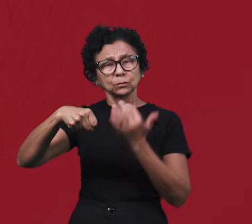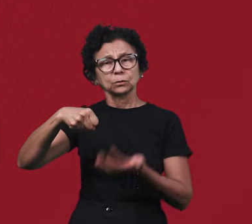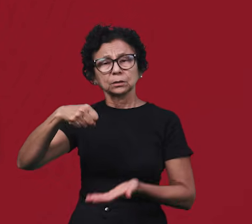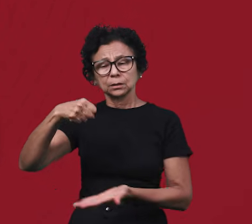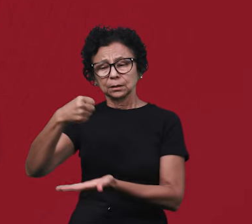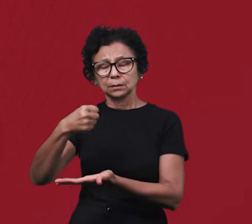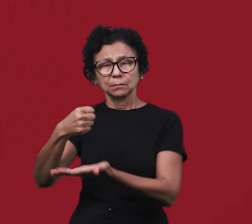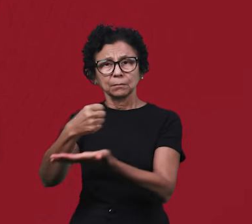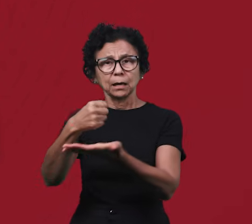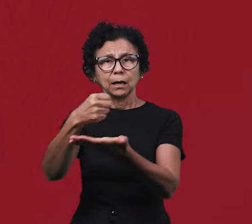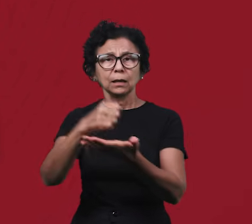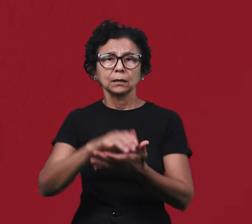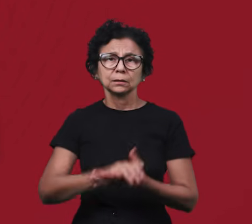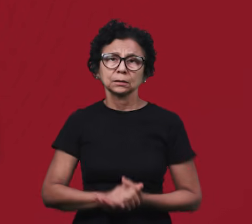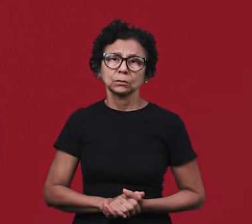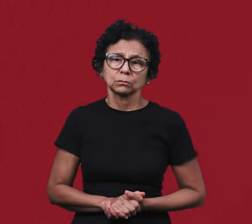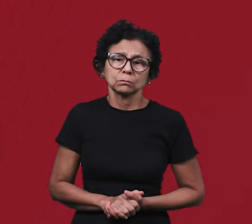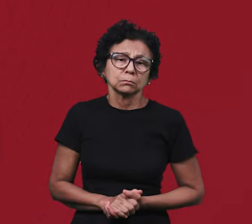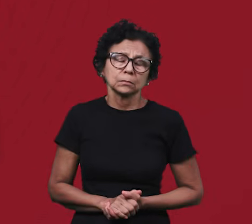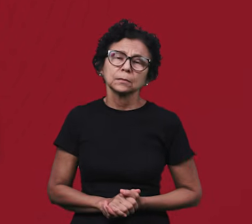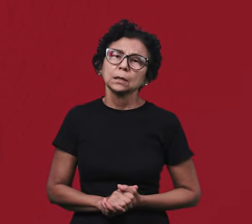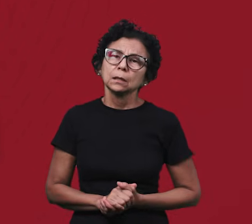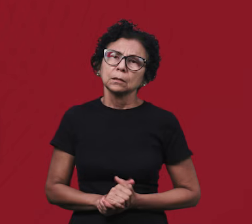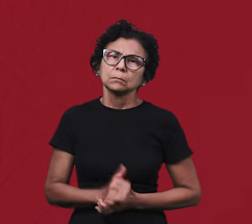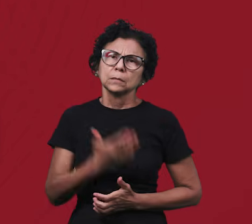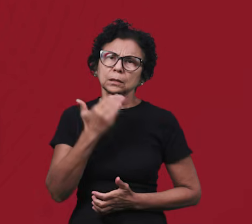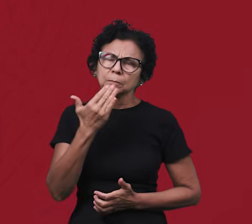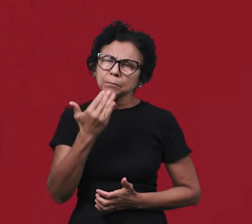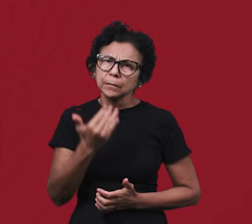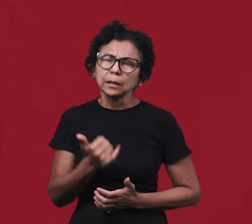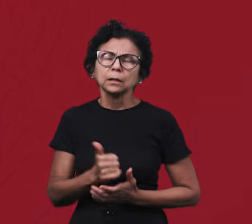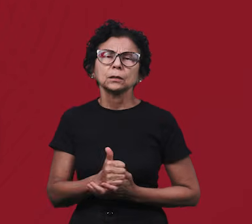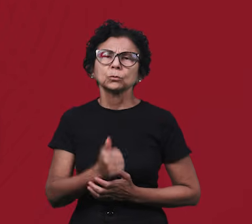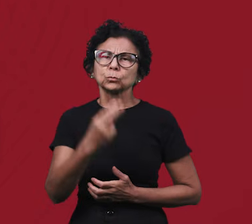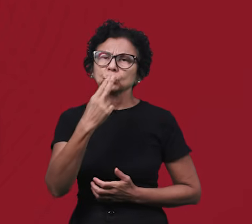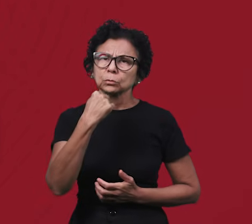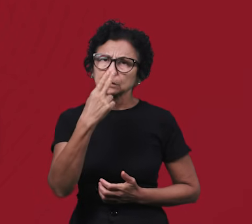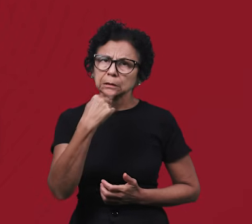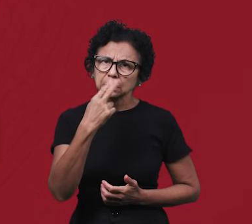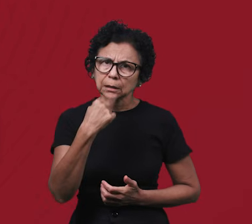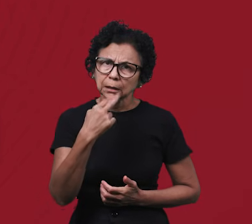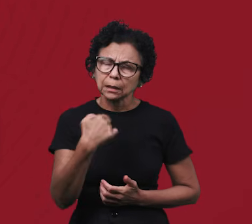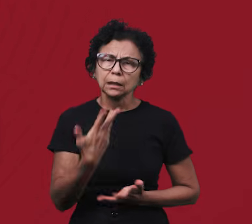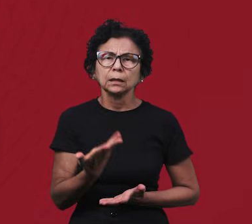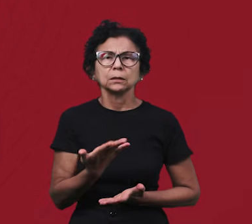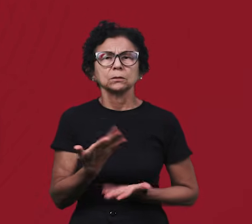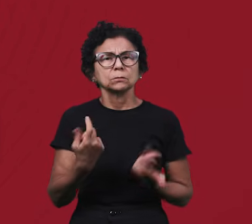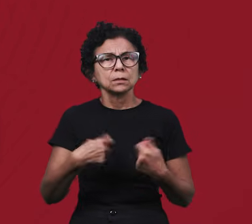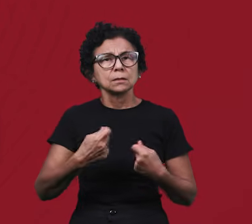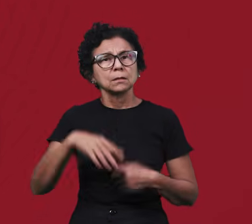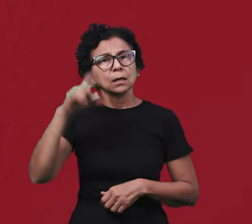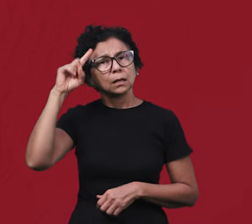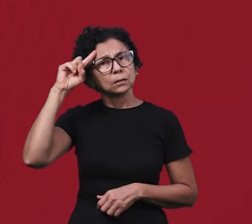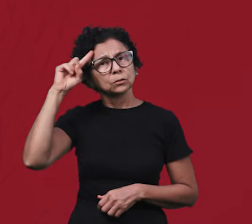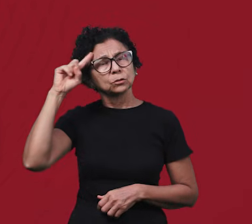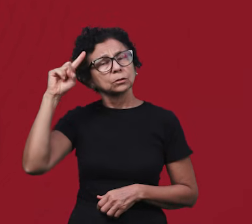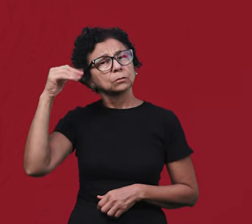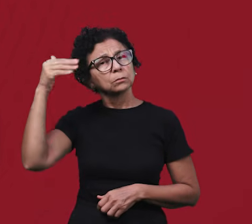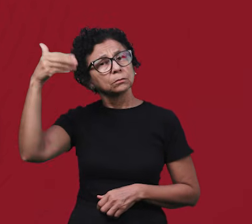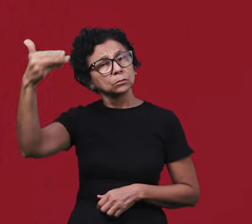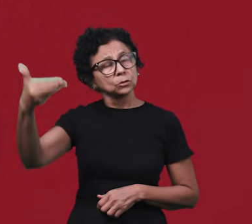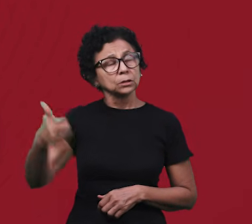precisavam de um alimento bem sólido também, daquilo que é o dia a dia, alguns lares